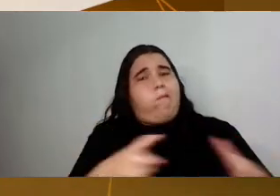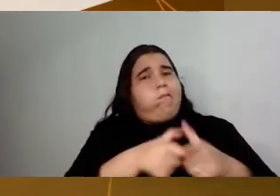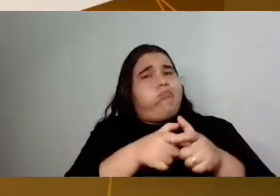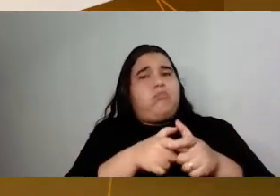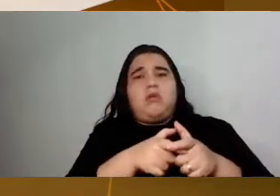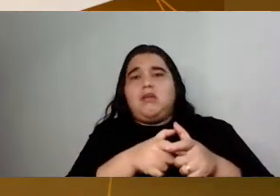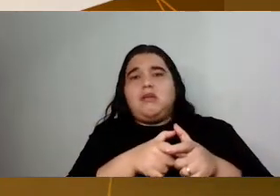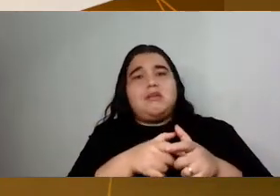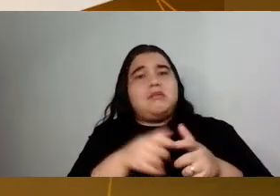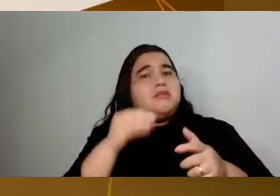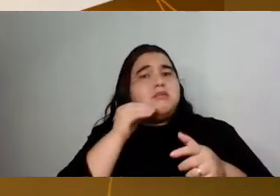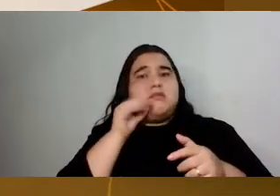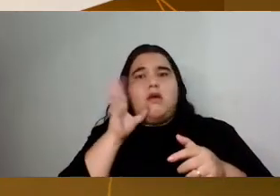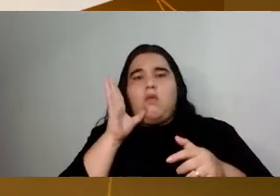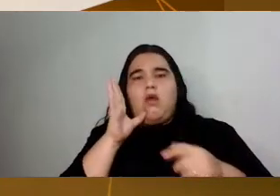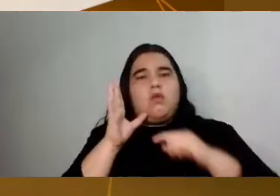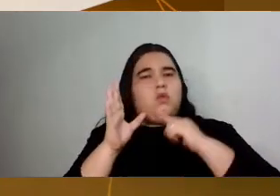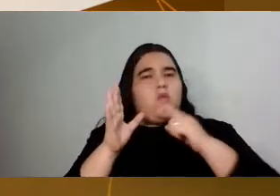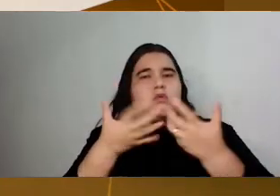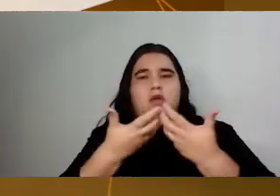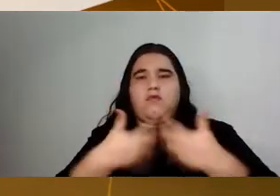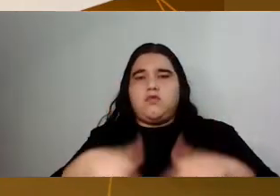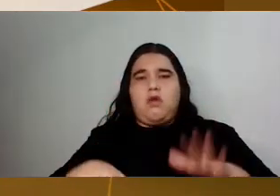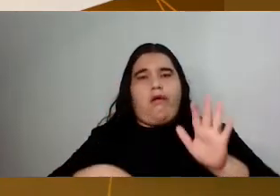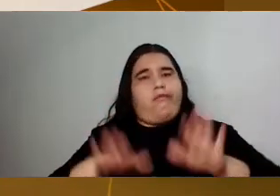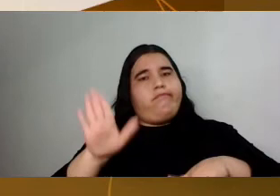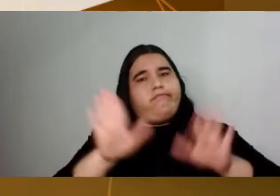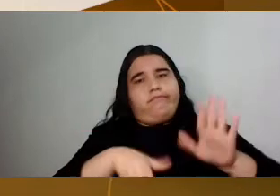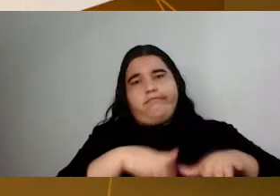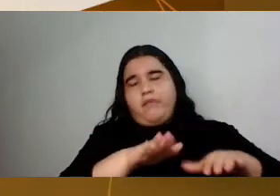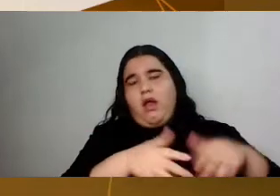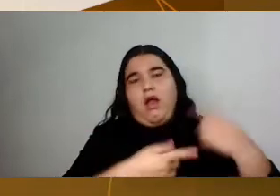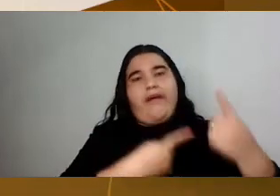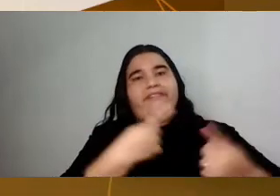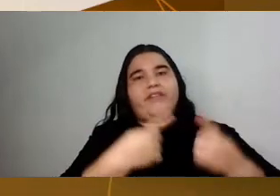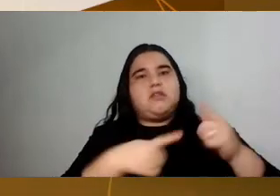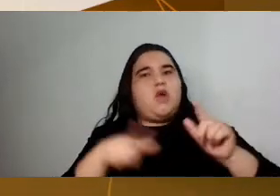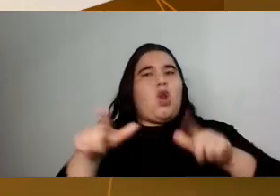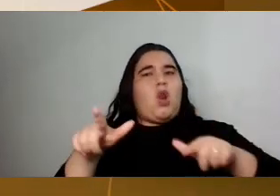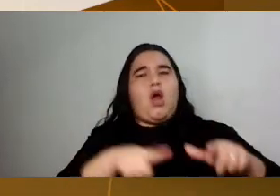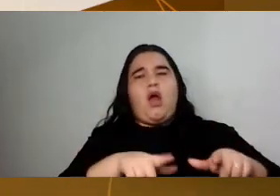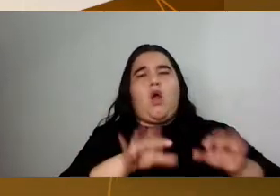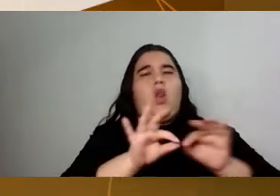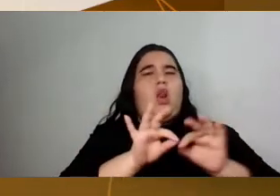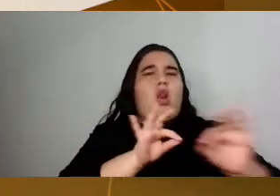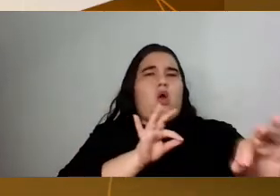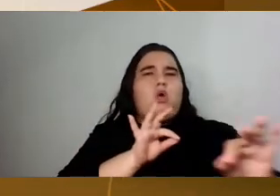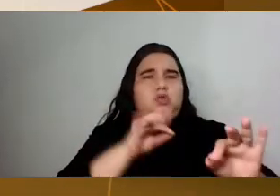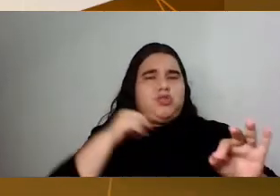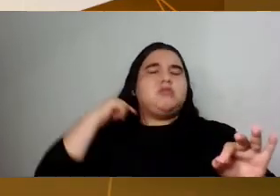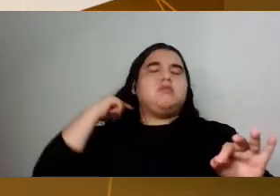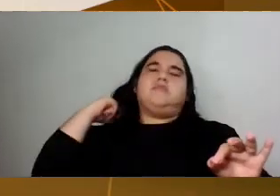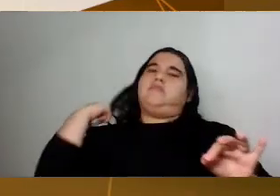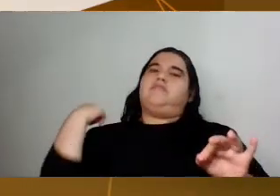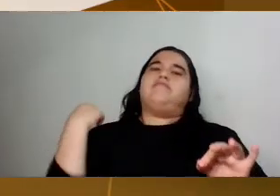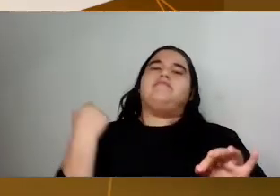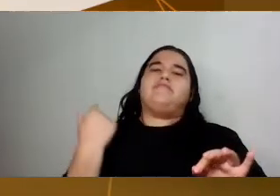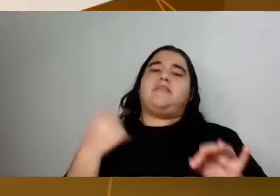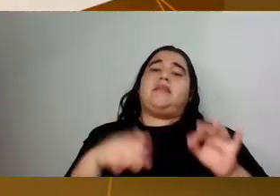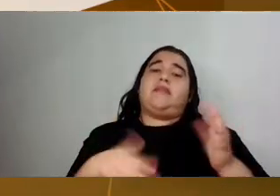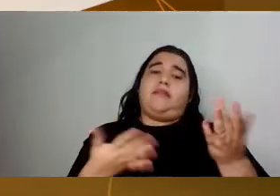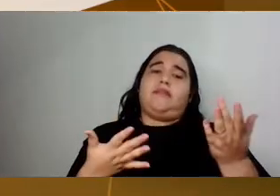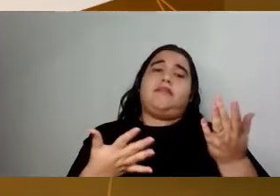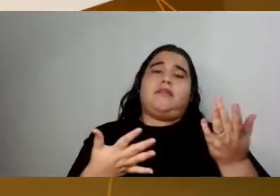A gente também se depara. A própria localidade, as subestações da gente às vezes está em um local muito afastado. Então tem também essa possibilidade de